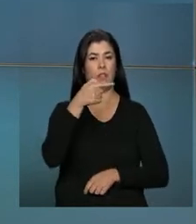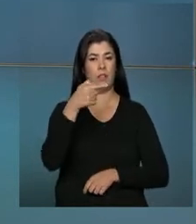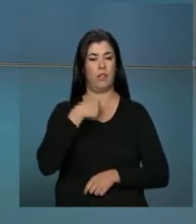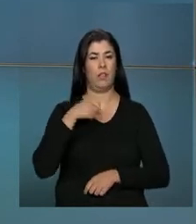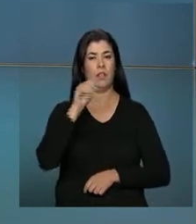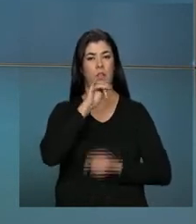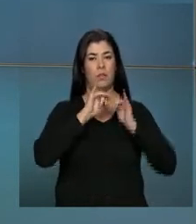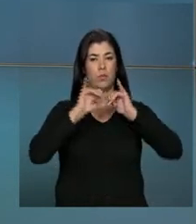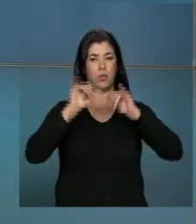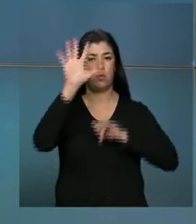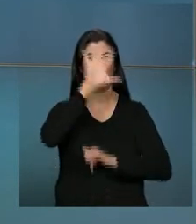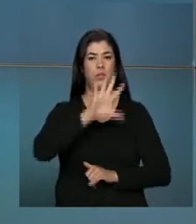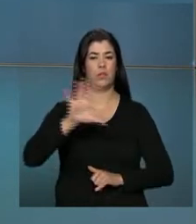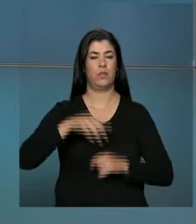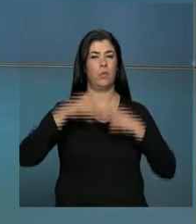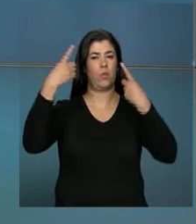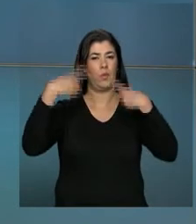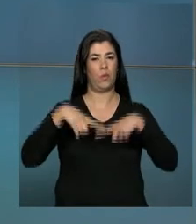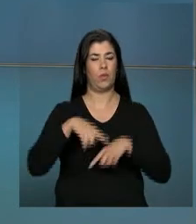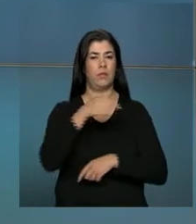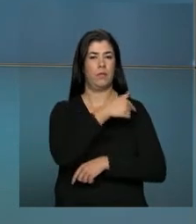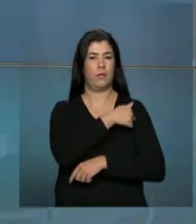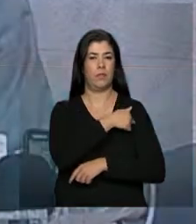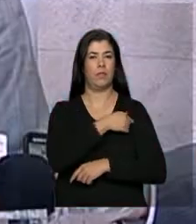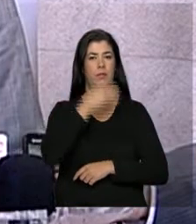Campanha Nacional de Vacinação contra a Gripe.